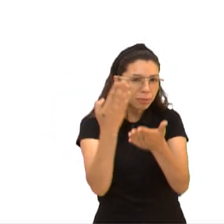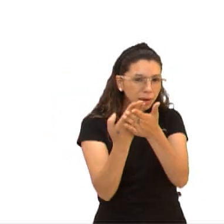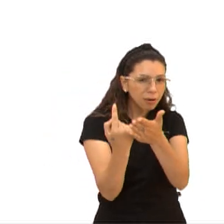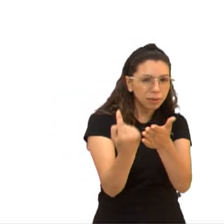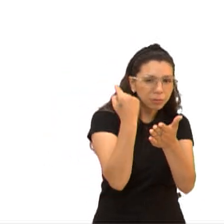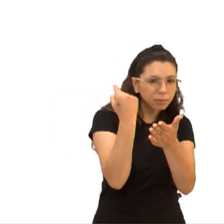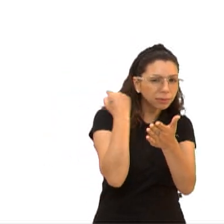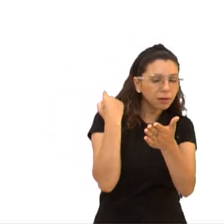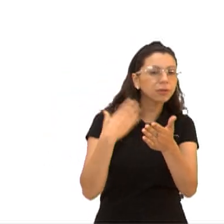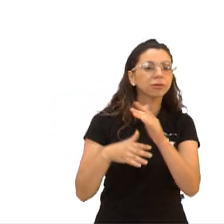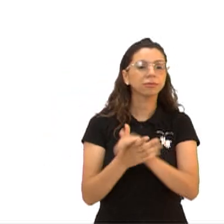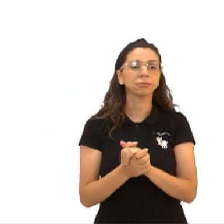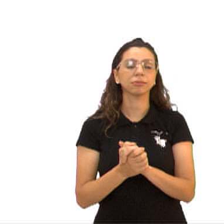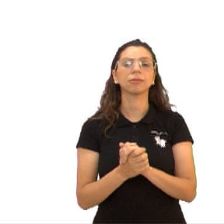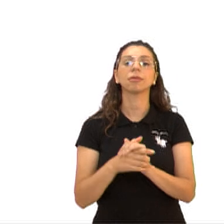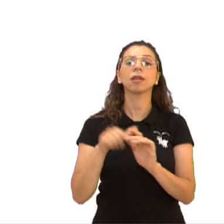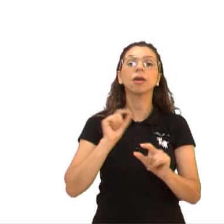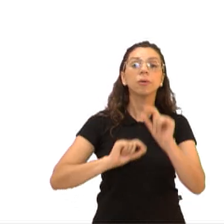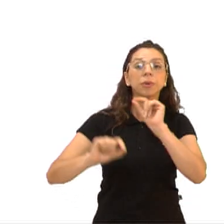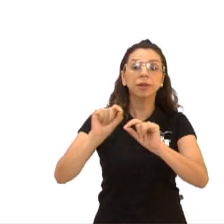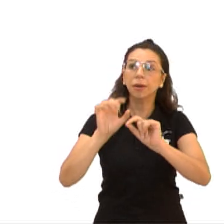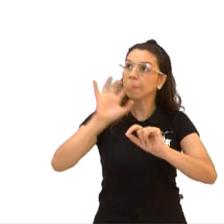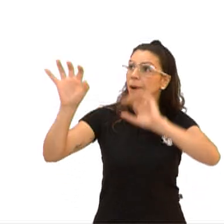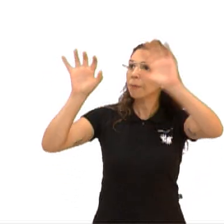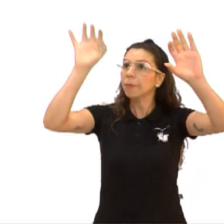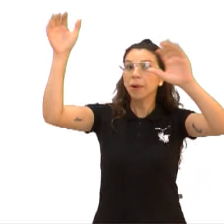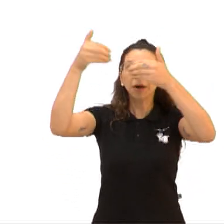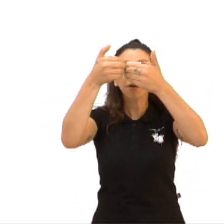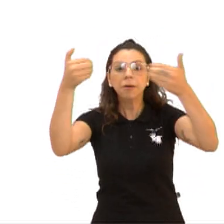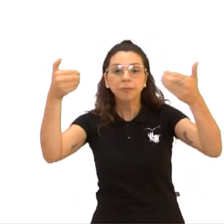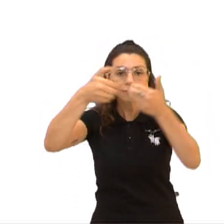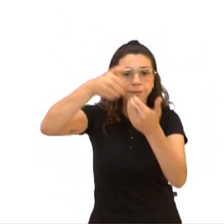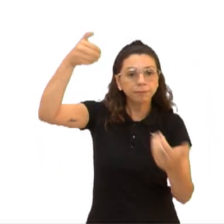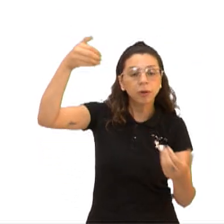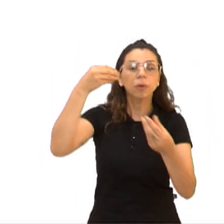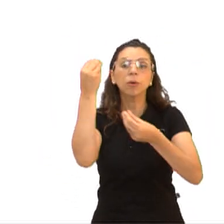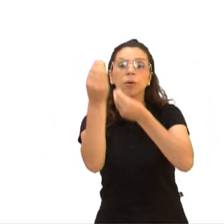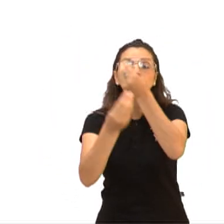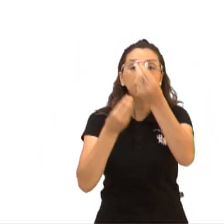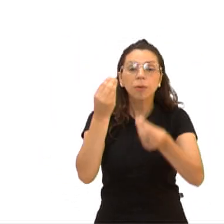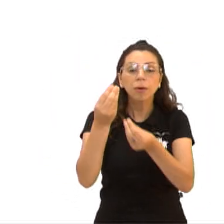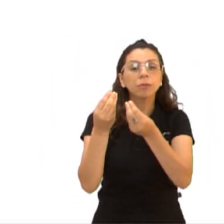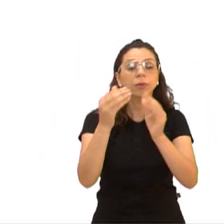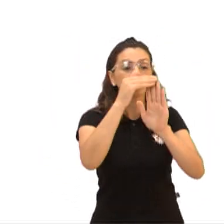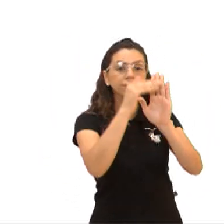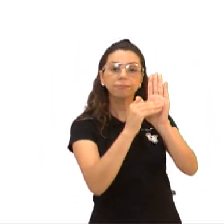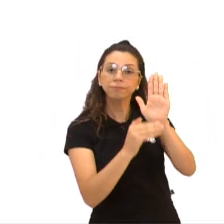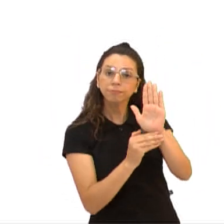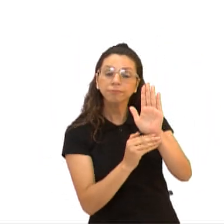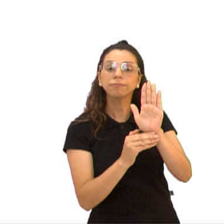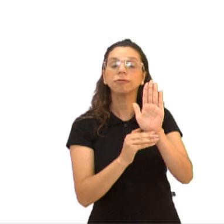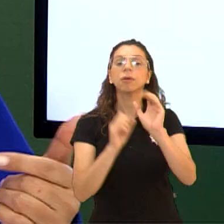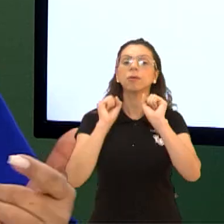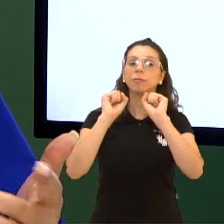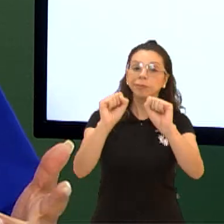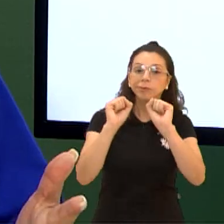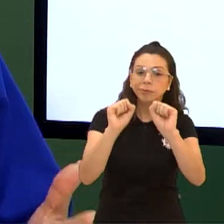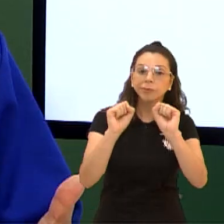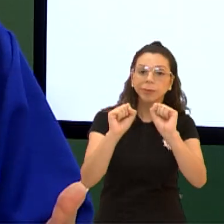aulas? Regionalizar é a parte dos limites, como essa região foi definida, como que a gente